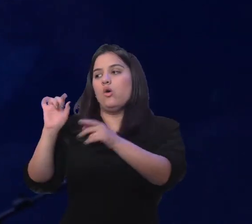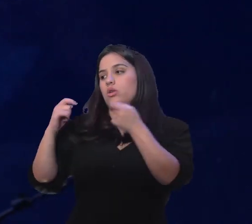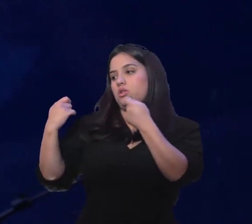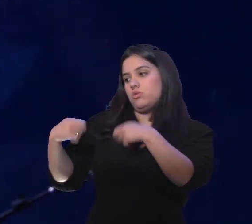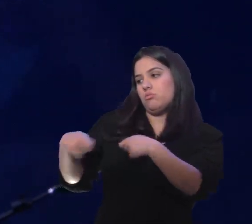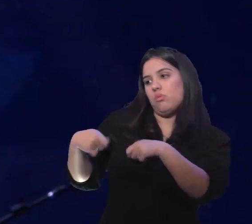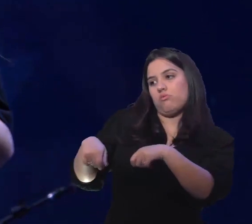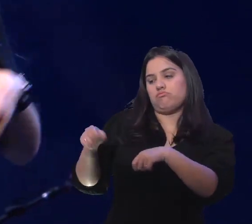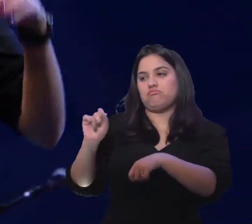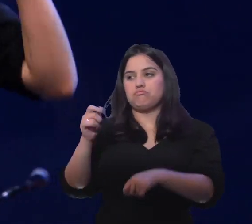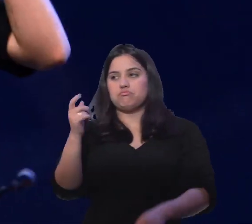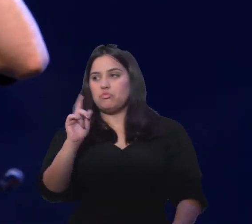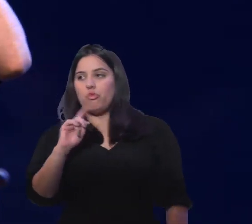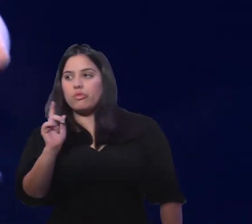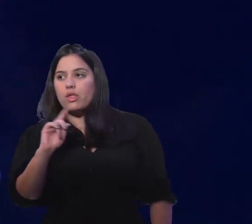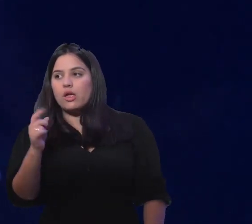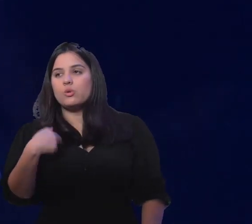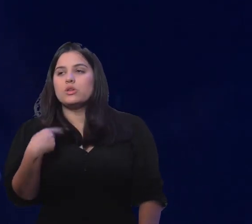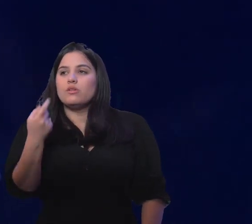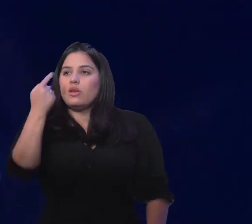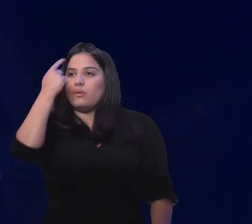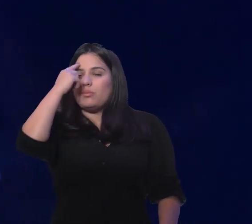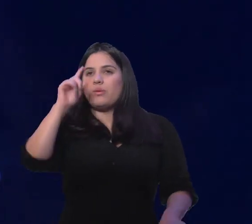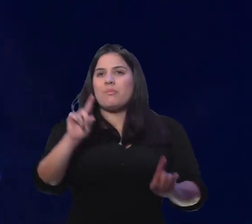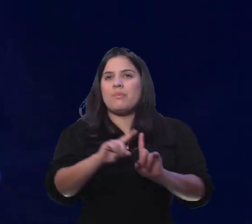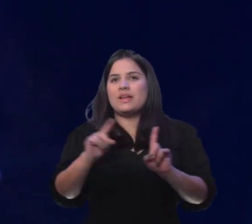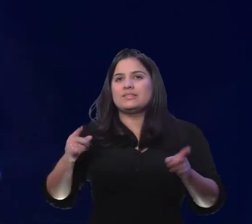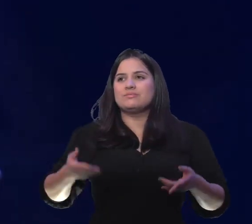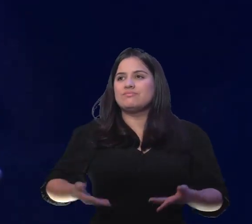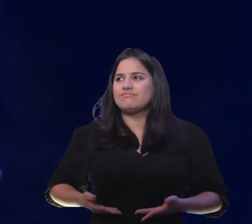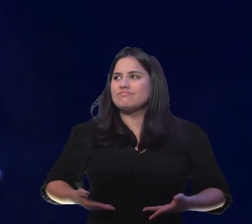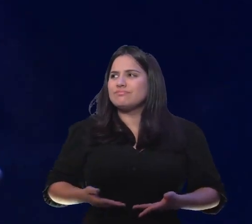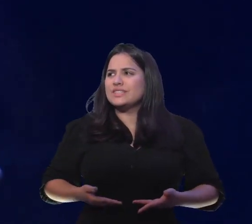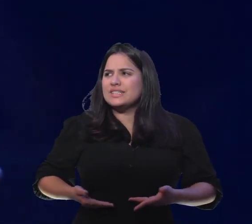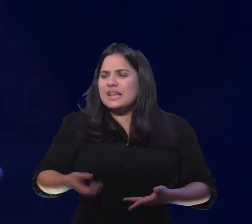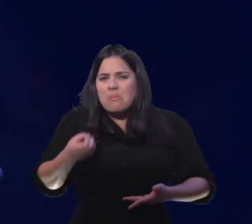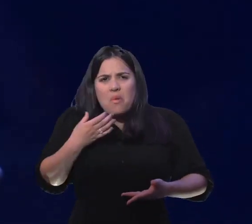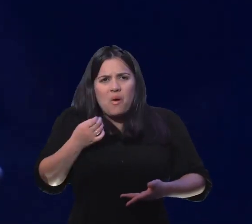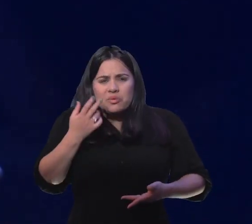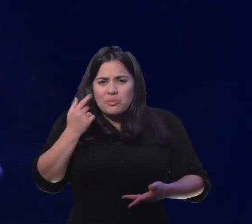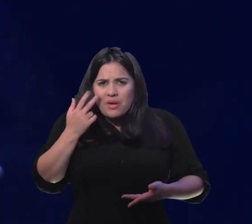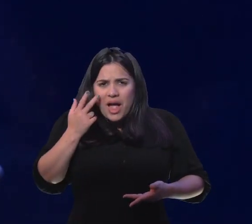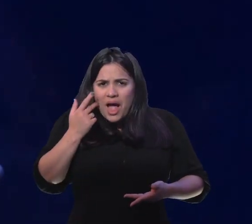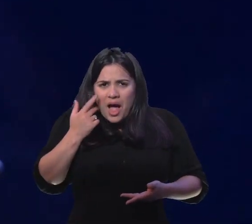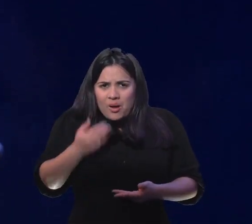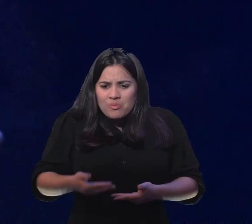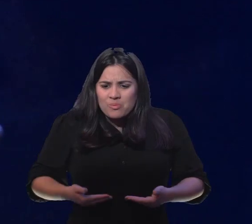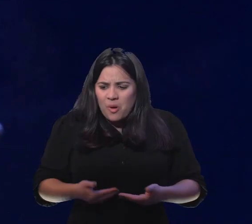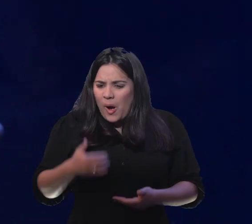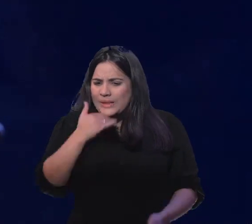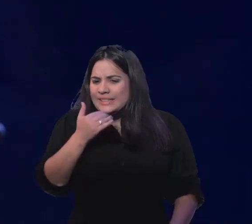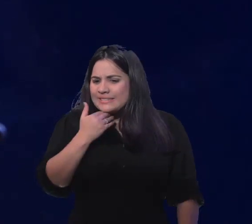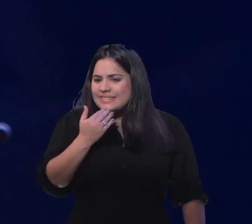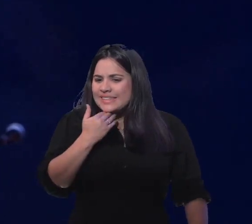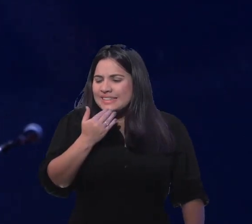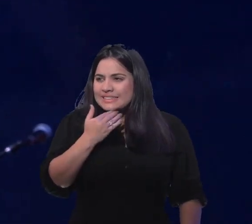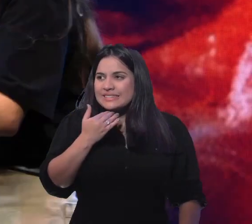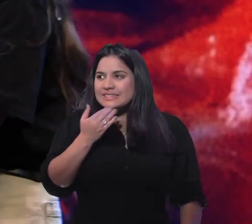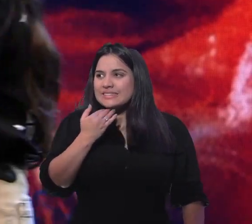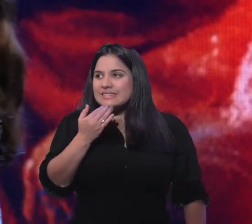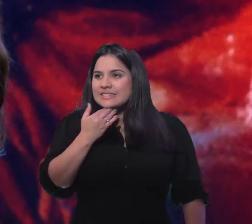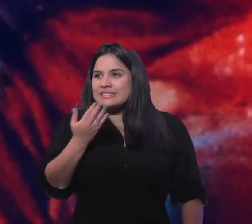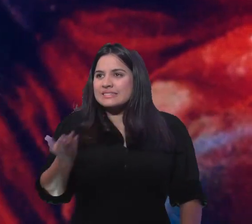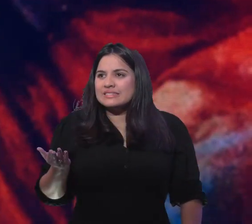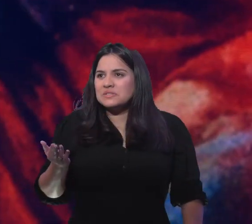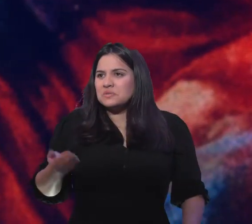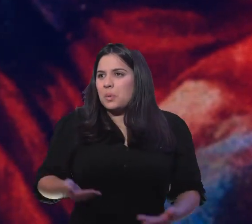posso fazer. E eu pensava na minha cabeça, mas o meu cropped está muito de boa, não estava, tipo, nada demais, não estava vulgar, não estava indecente,